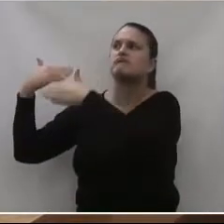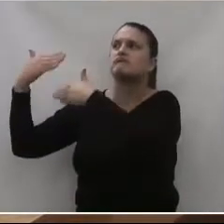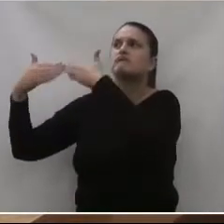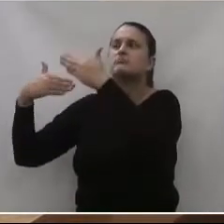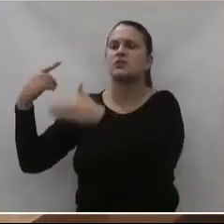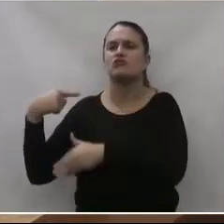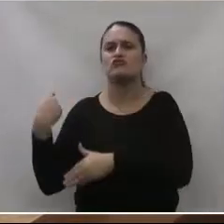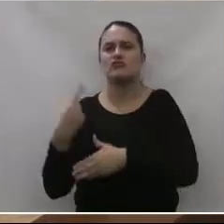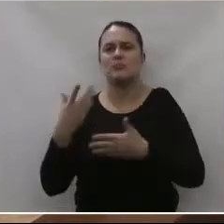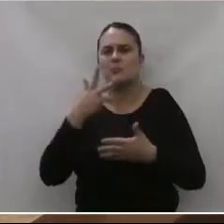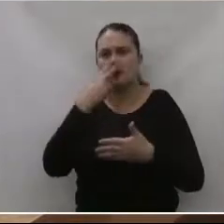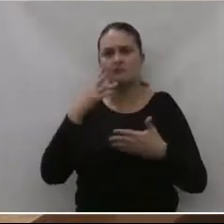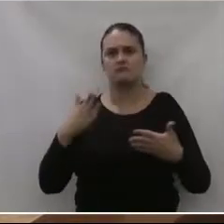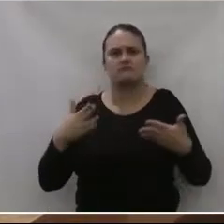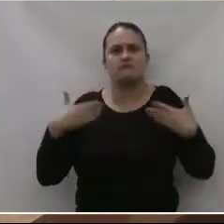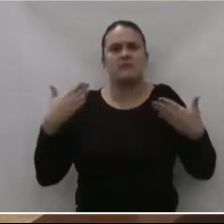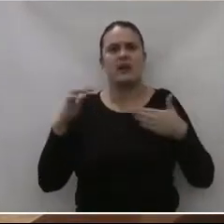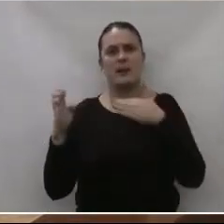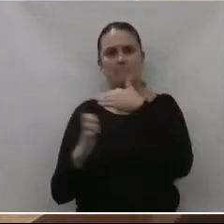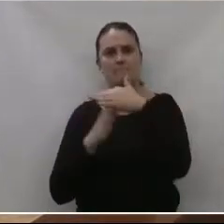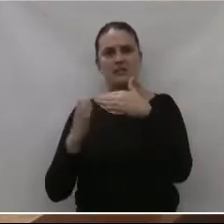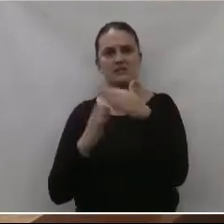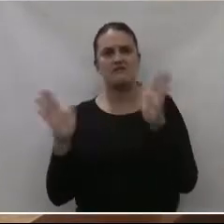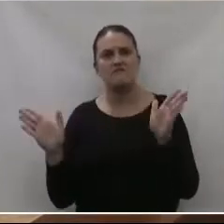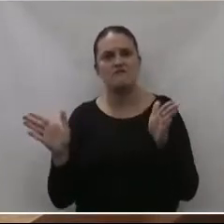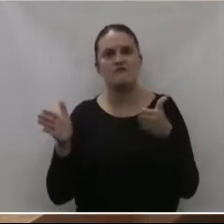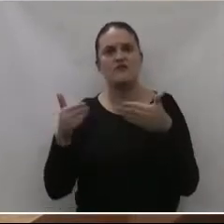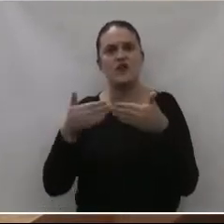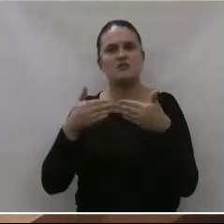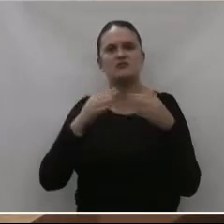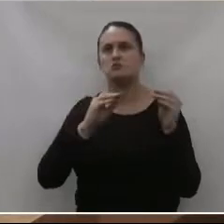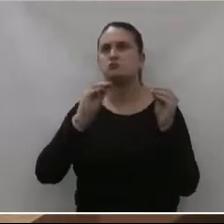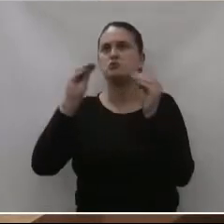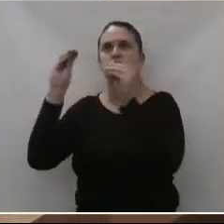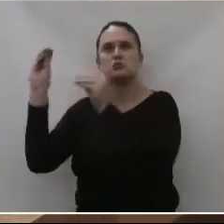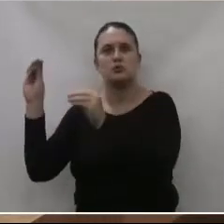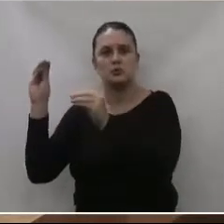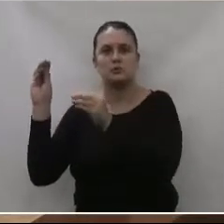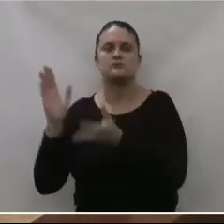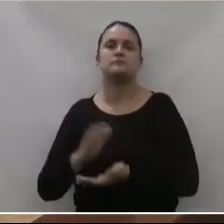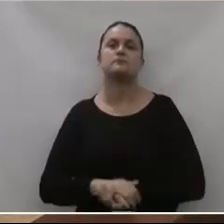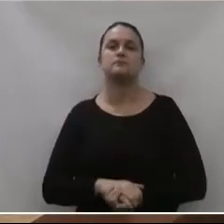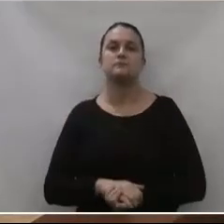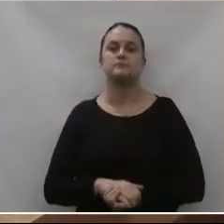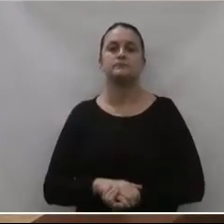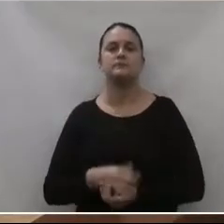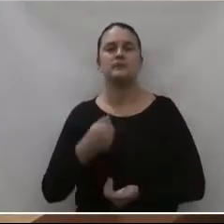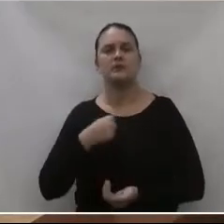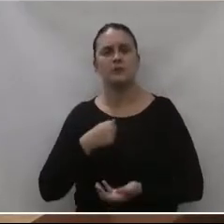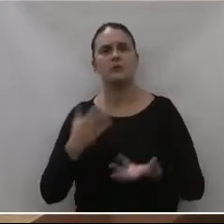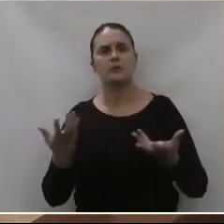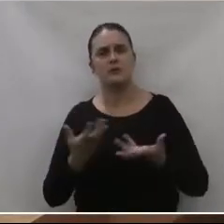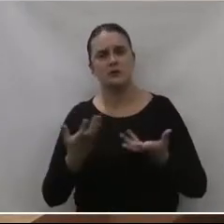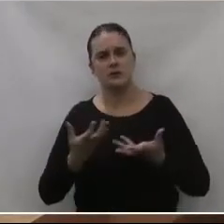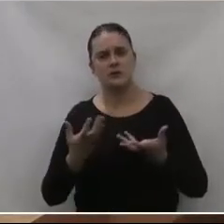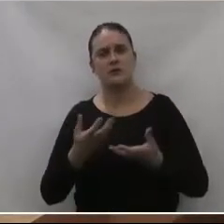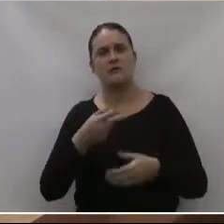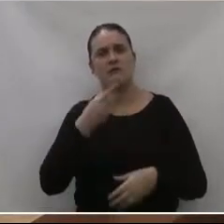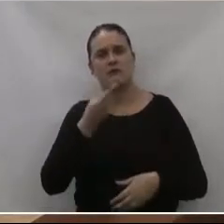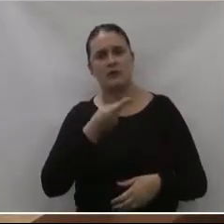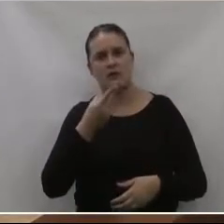surpreendidos por empresas que fecham, que vão embora, que deixam de gerar emprego. E eu queria aqui